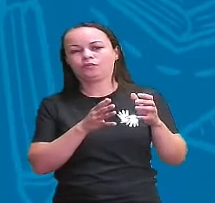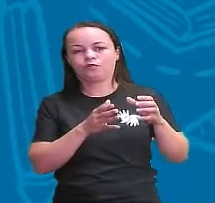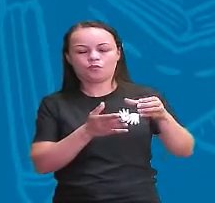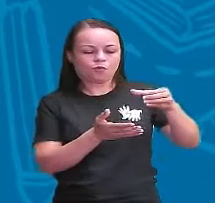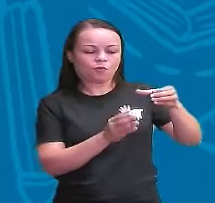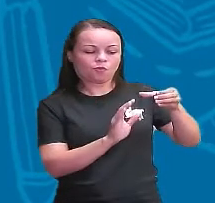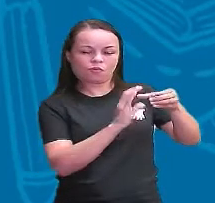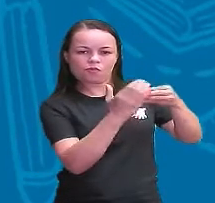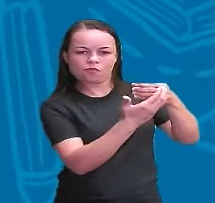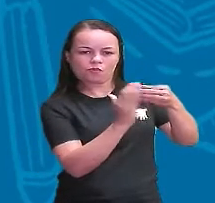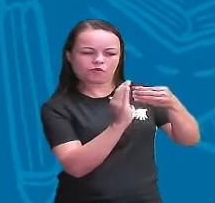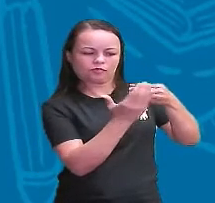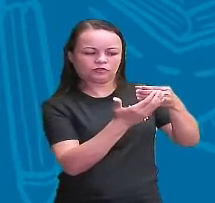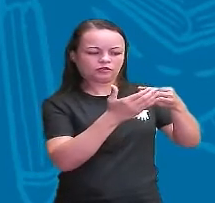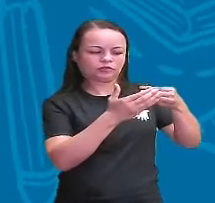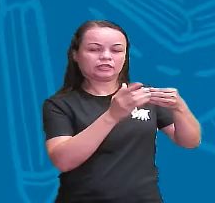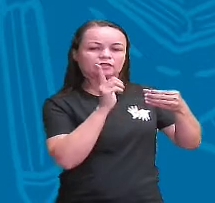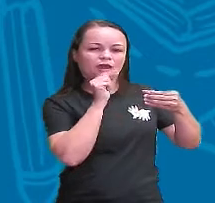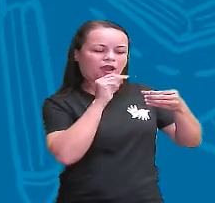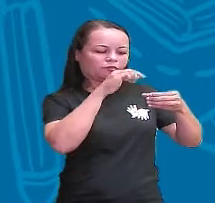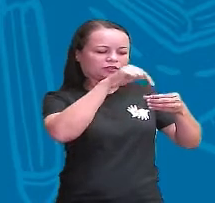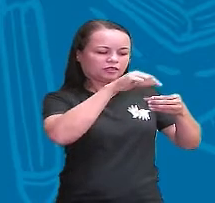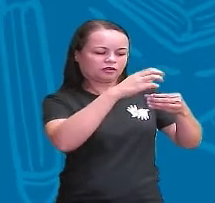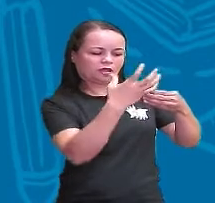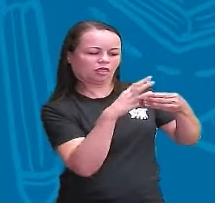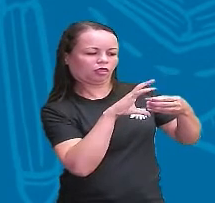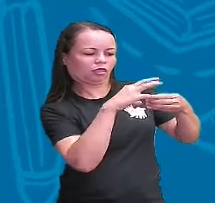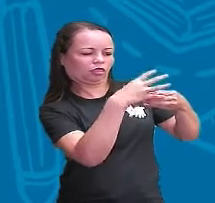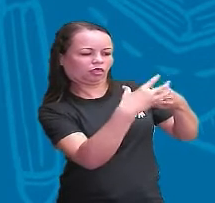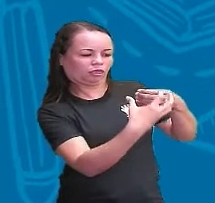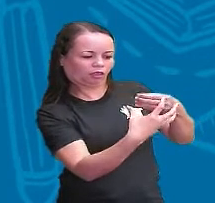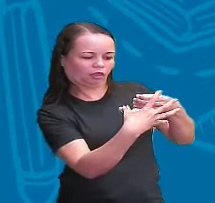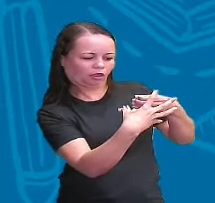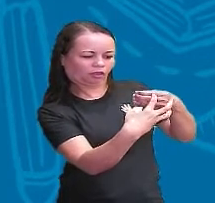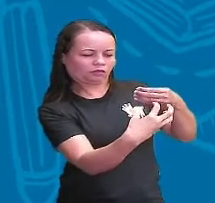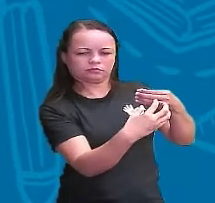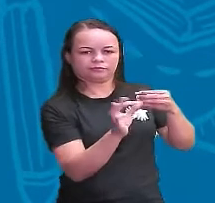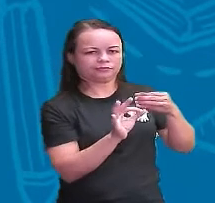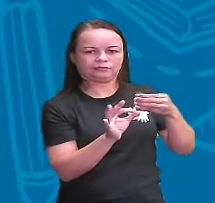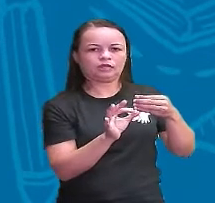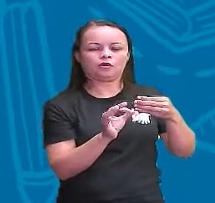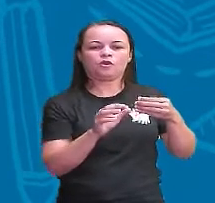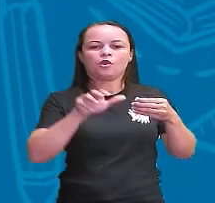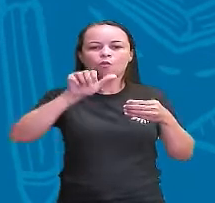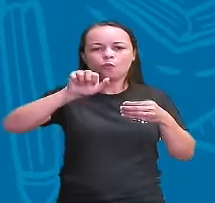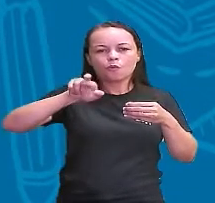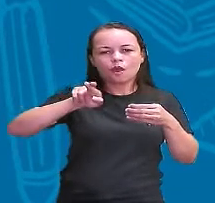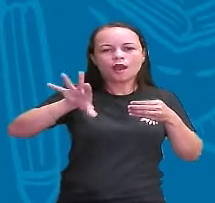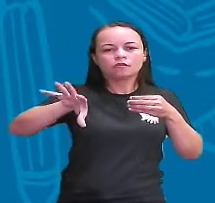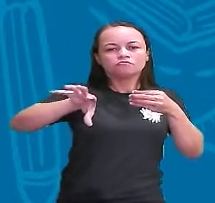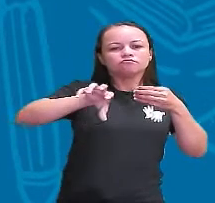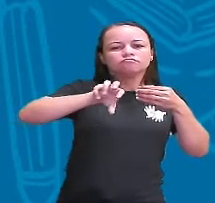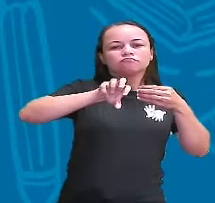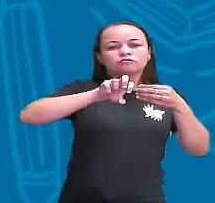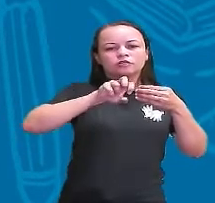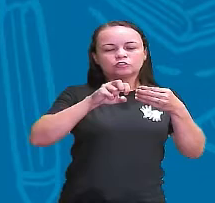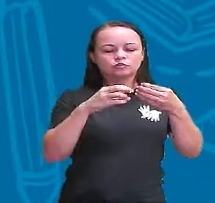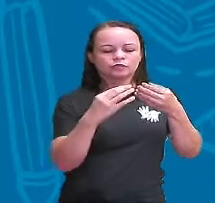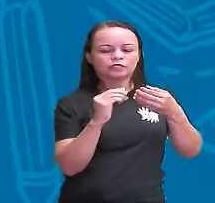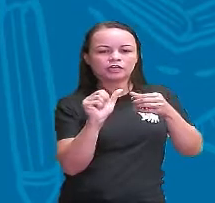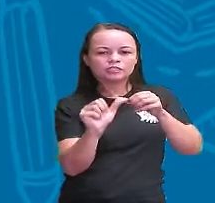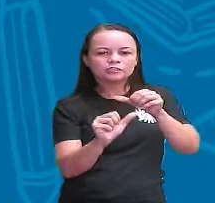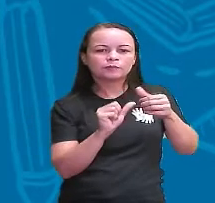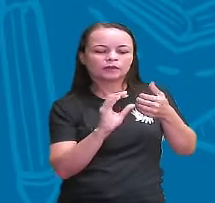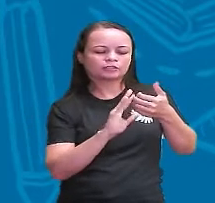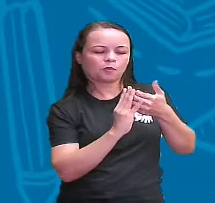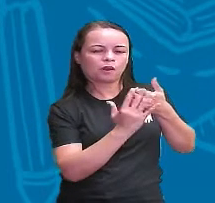que saiu para fora, não. É a água que está no ar que a gente respira, que está no nosso entorno, no estado de vapor,